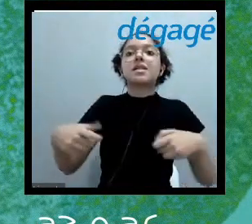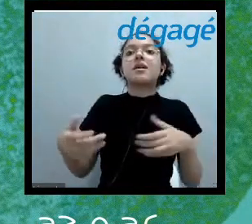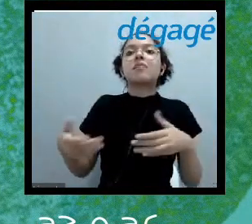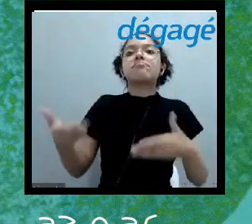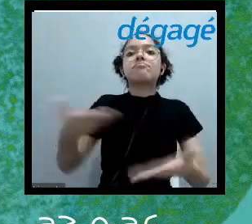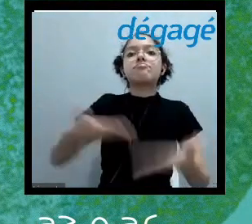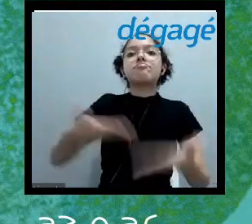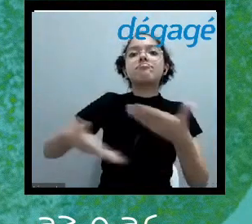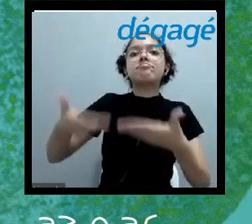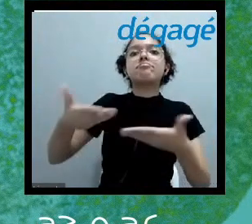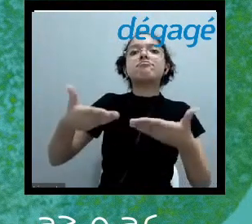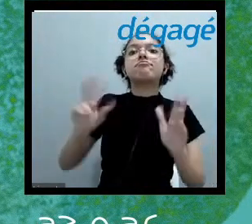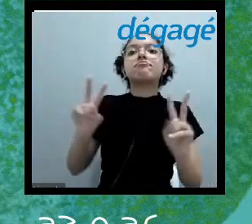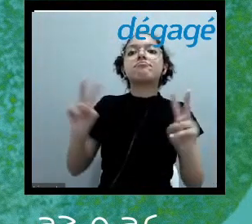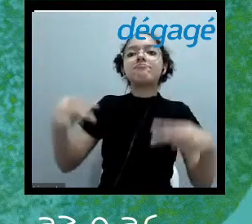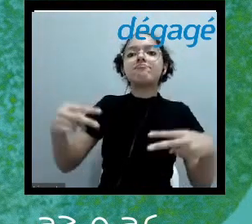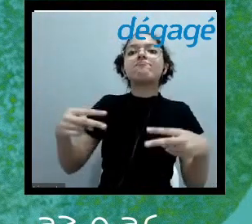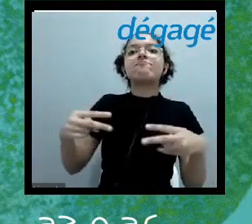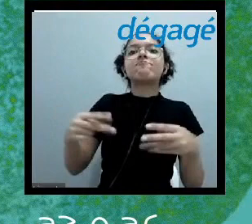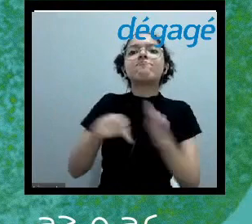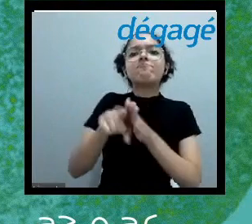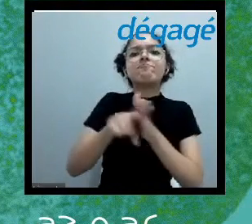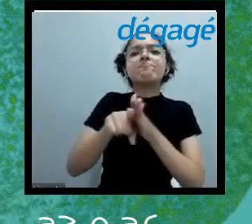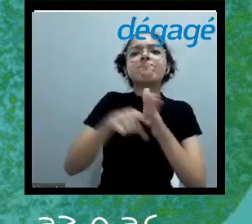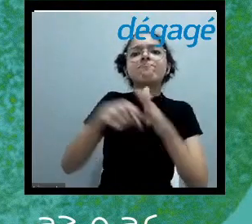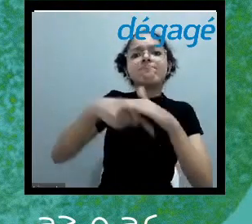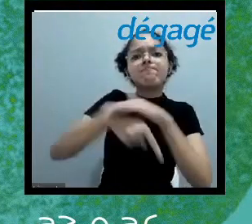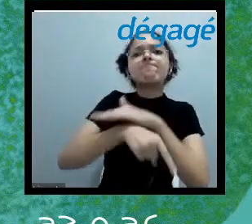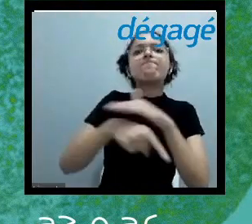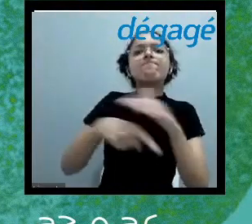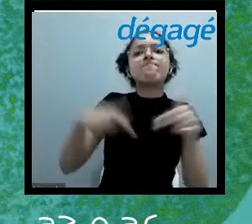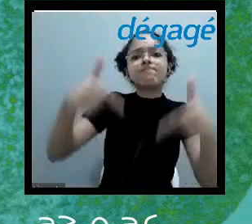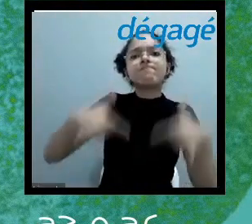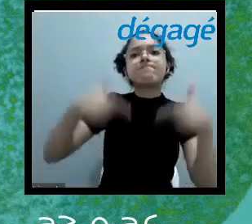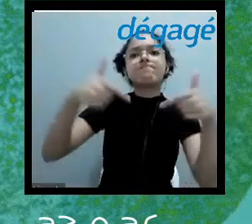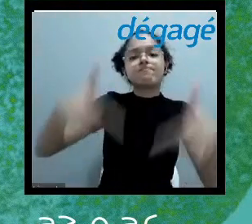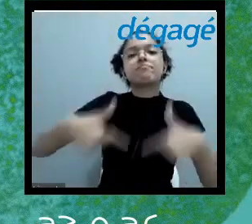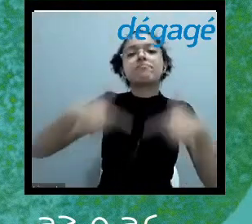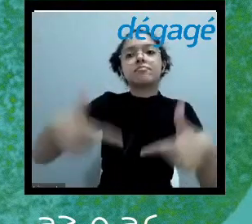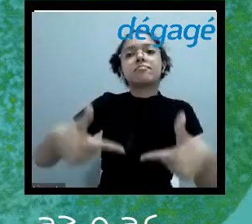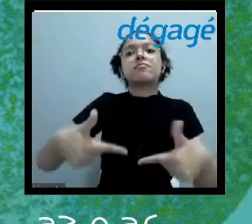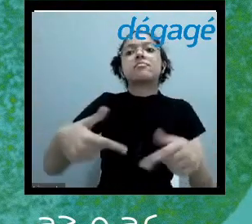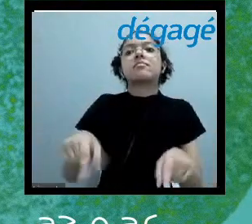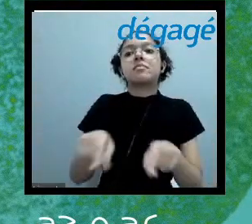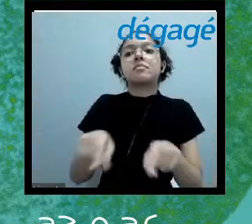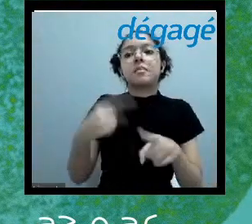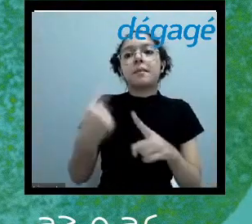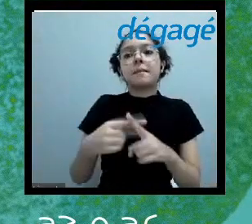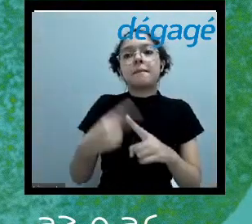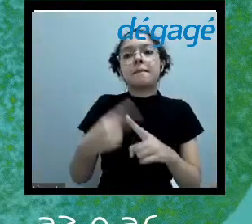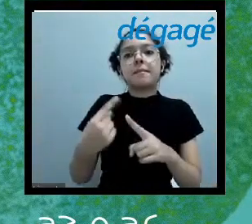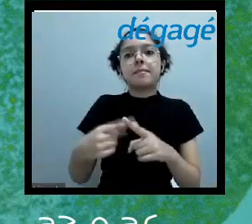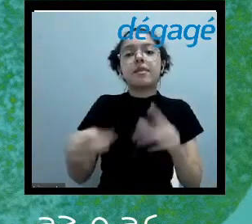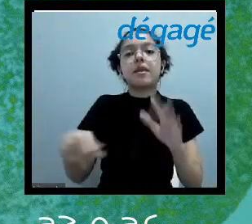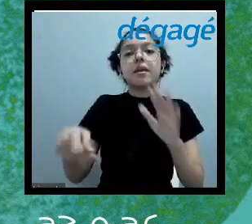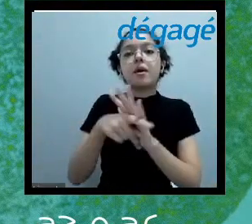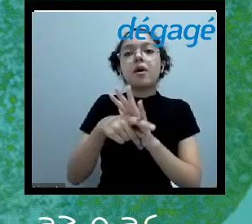e de enfim, a gente que está saindo de um período nebuloso aí, né? Graças a Deus a gente, sei lá,